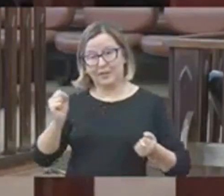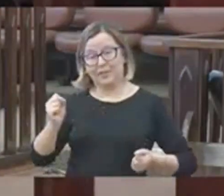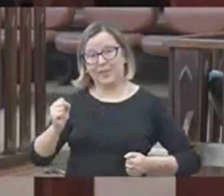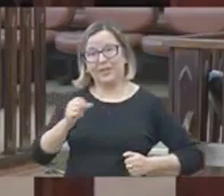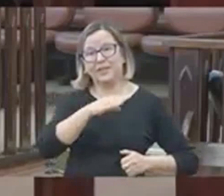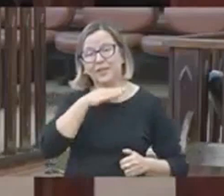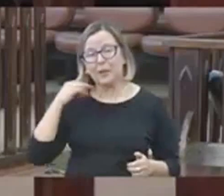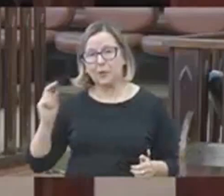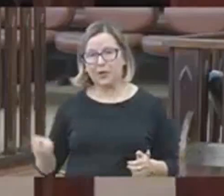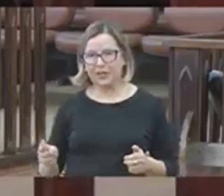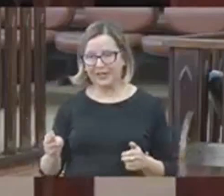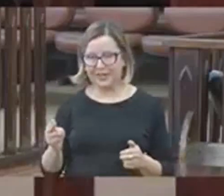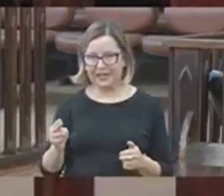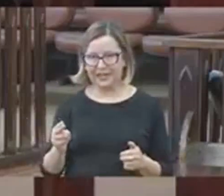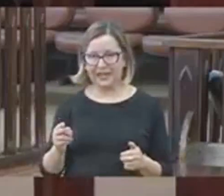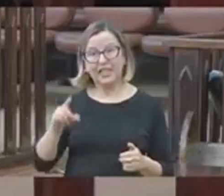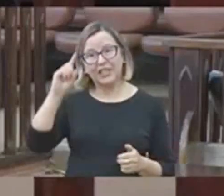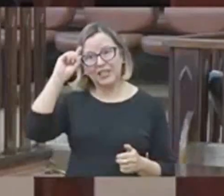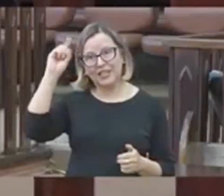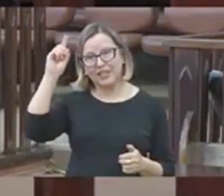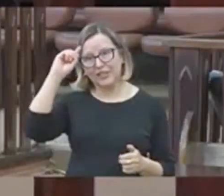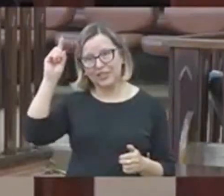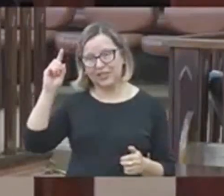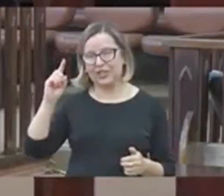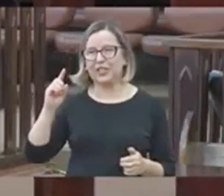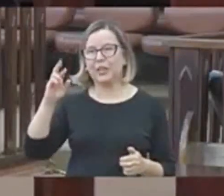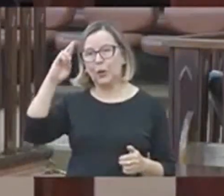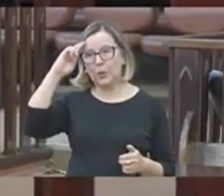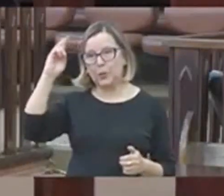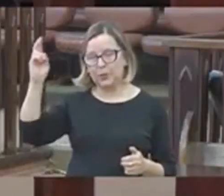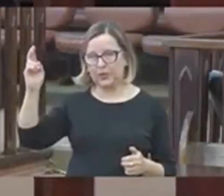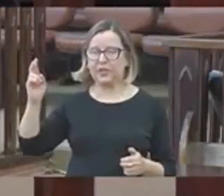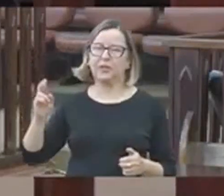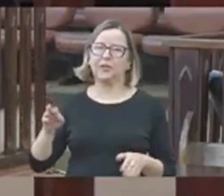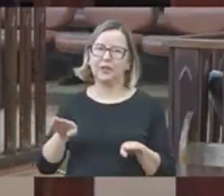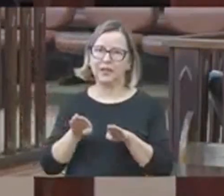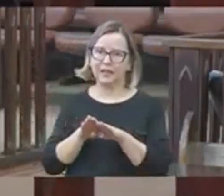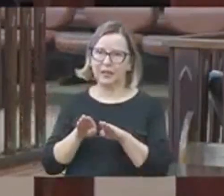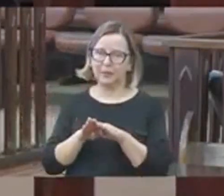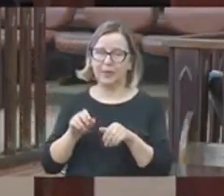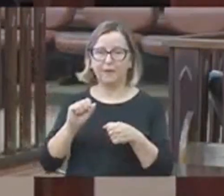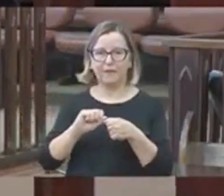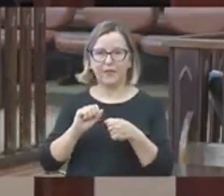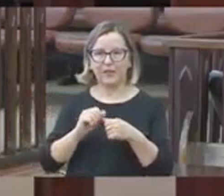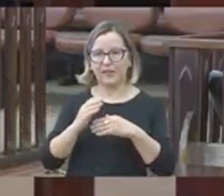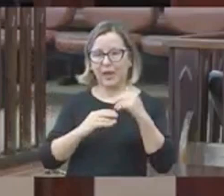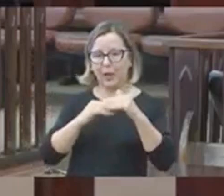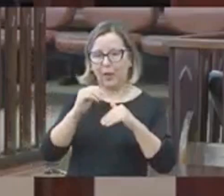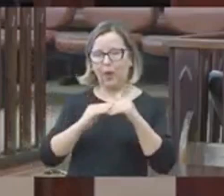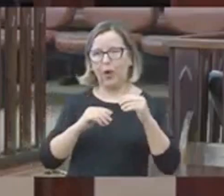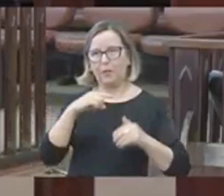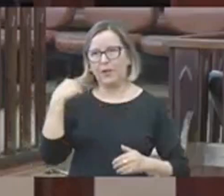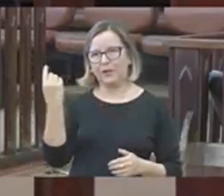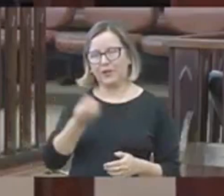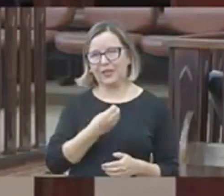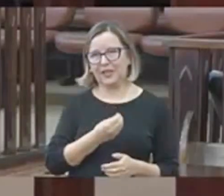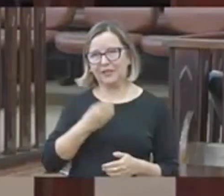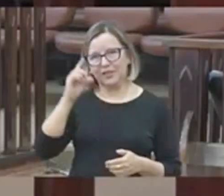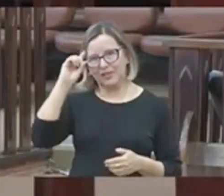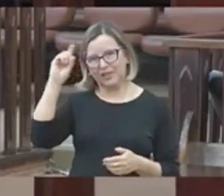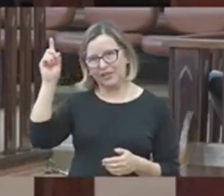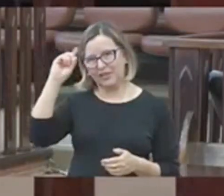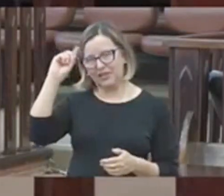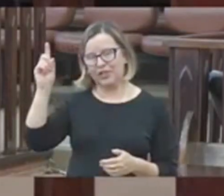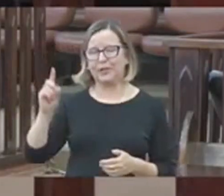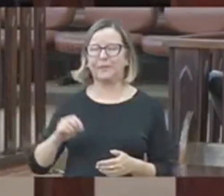do pecado. Mas enquanto isso, a nossa luta é diária. A minha luta é diária. E tratar desse